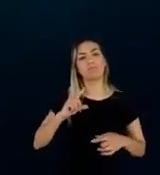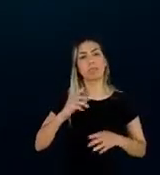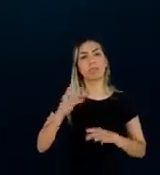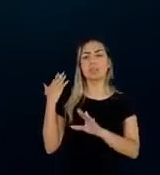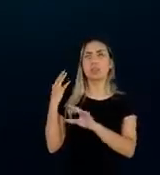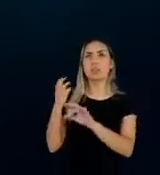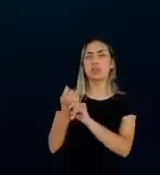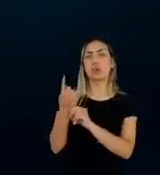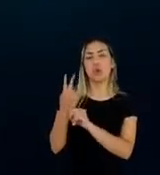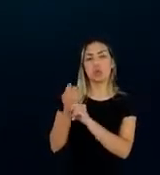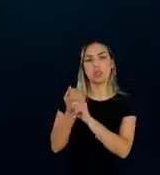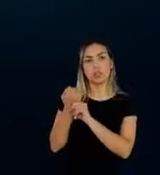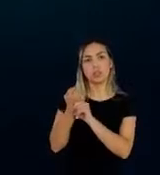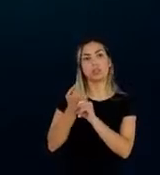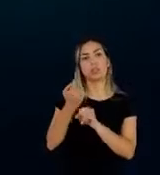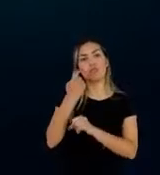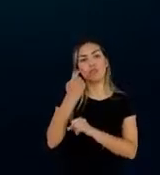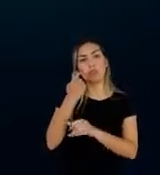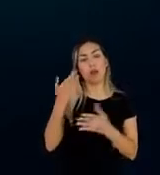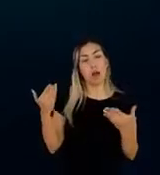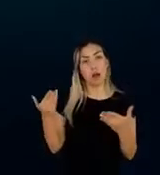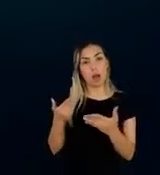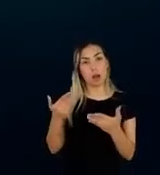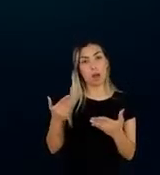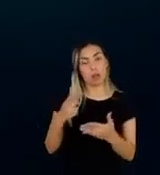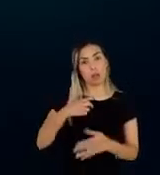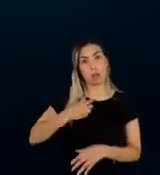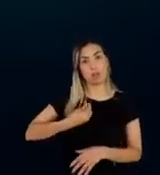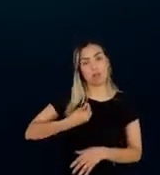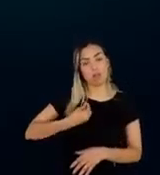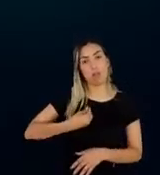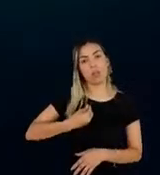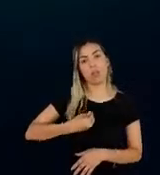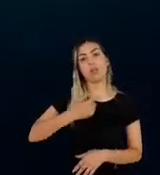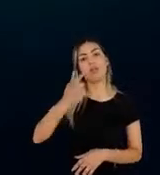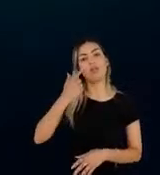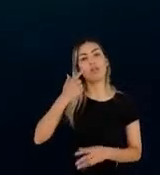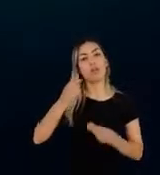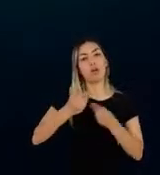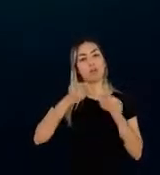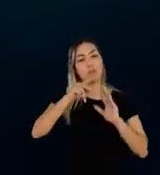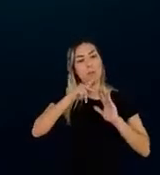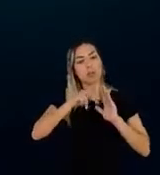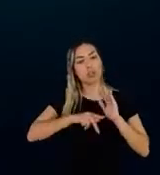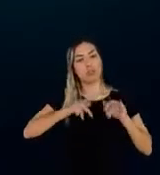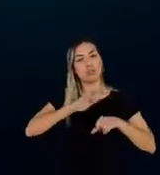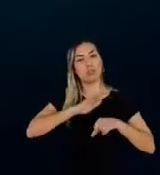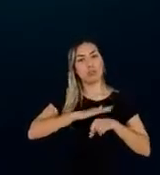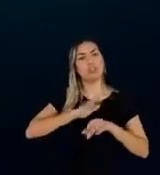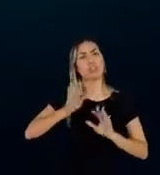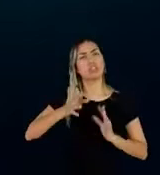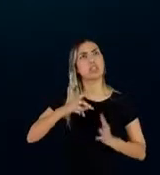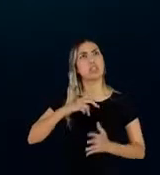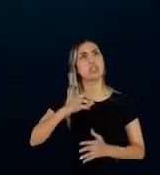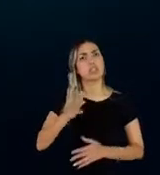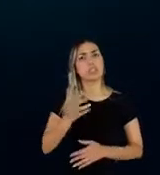modelo atual está vigente, que é baseado na realização de projetos, já temos mais de